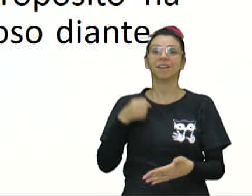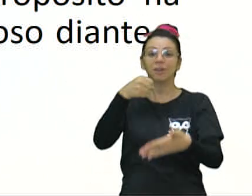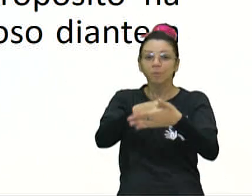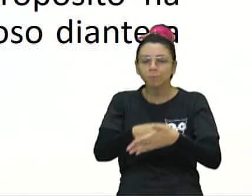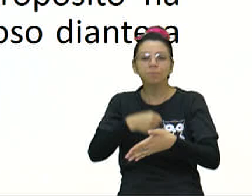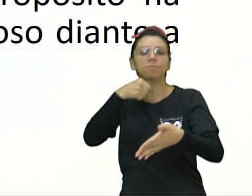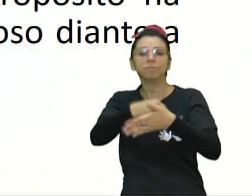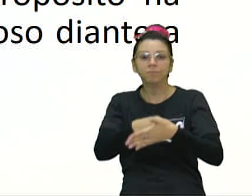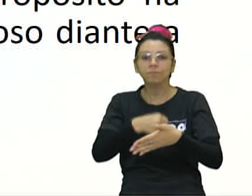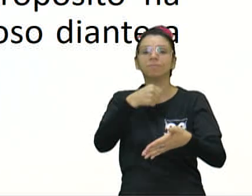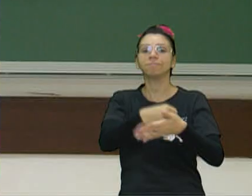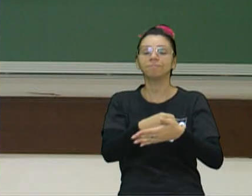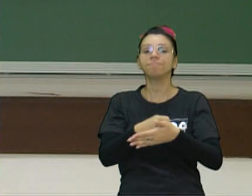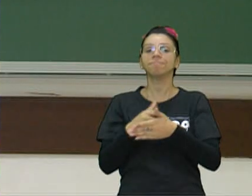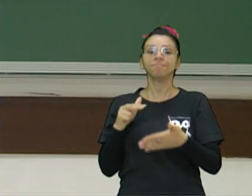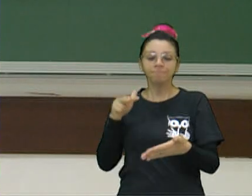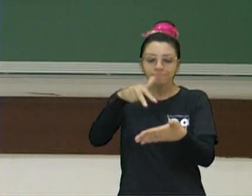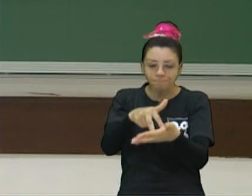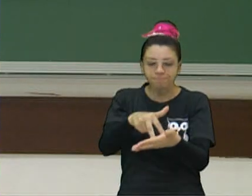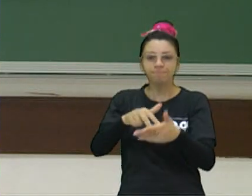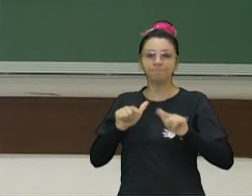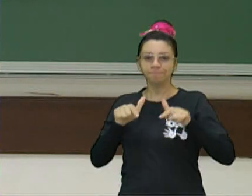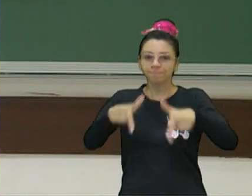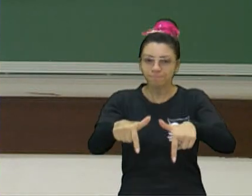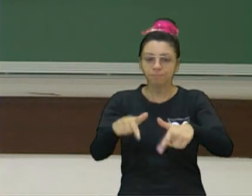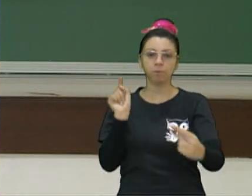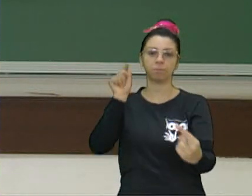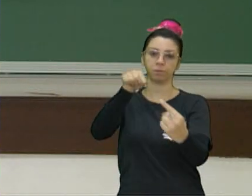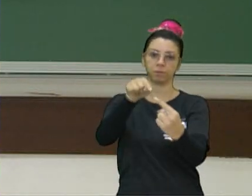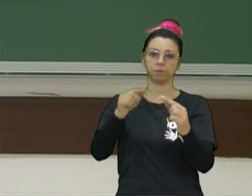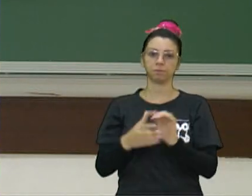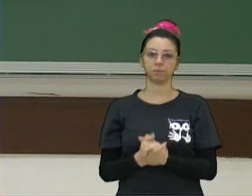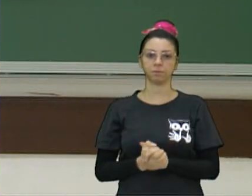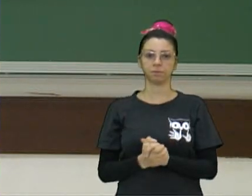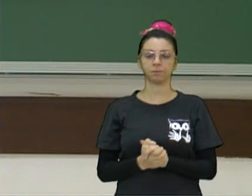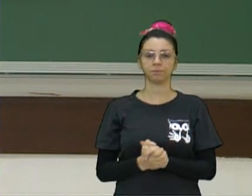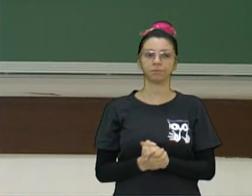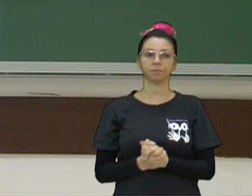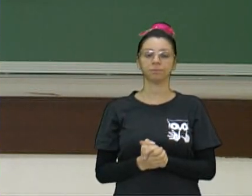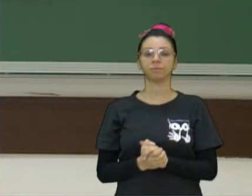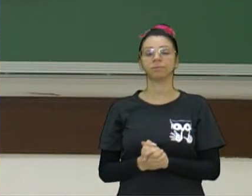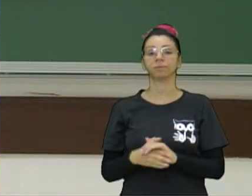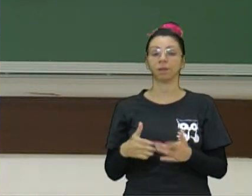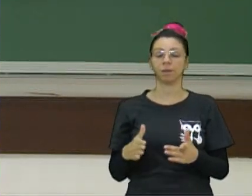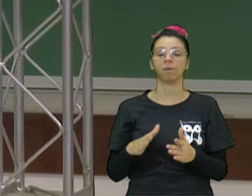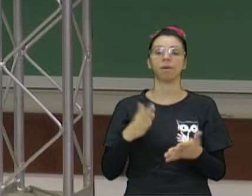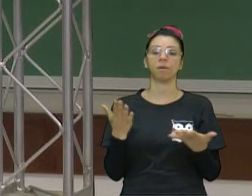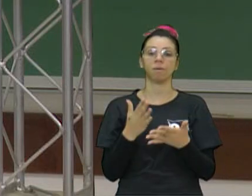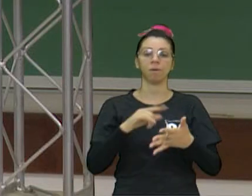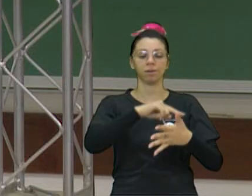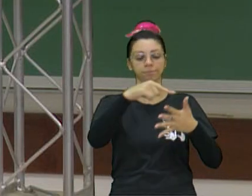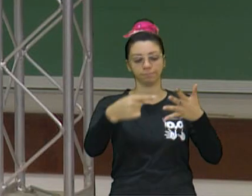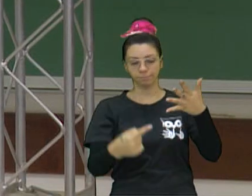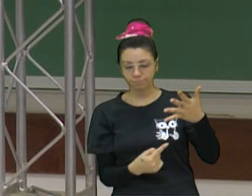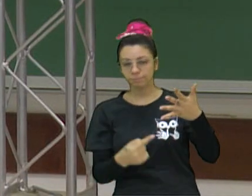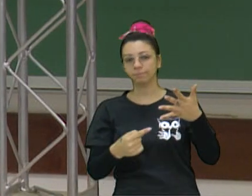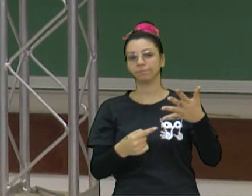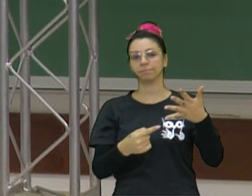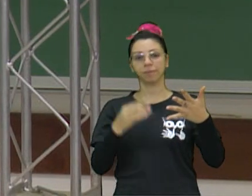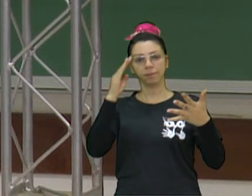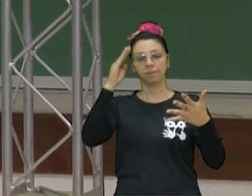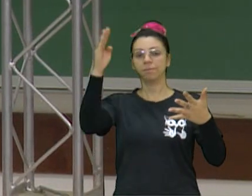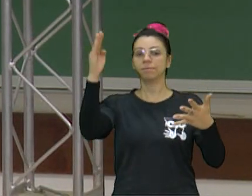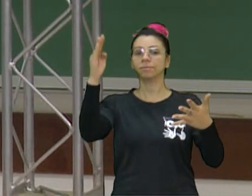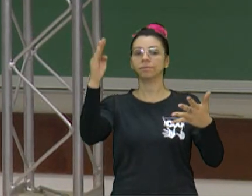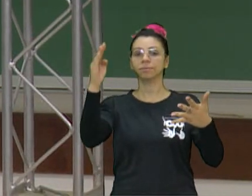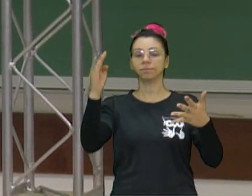para alcançar os nossos objetivos. Então, saindo dos princípios do taekwondo, né, como eu falei lá, tinha